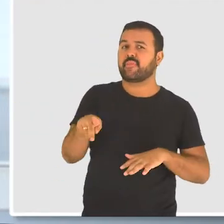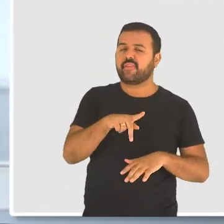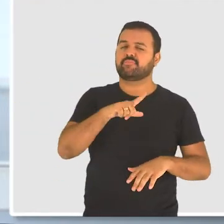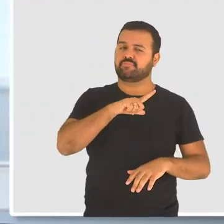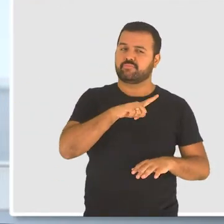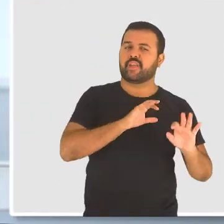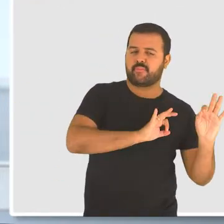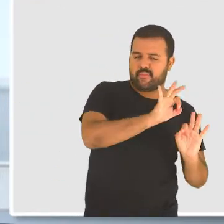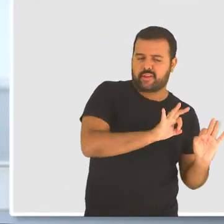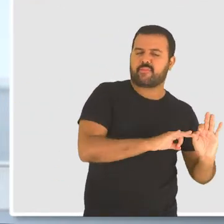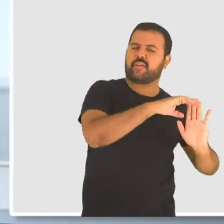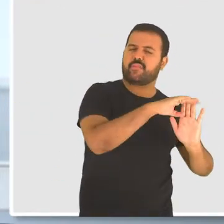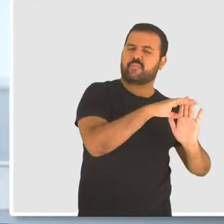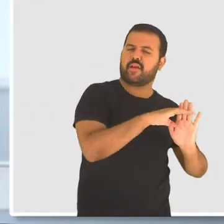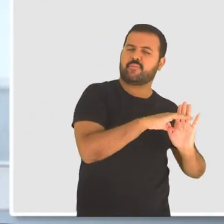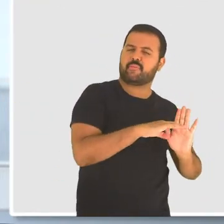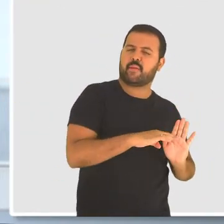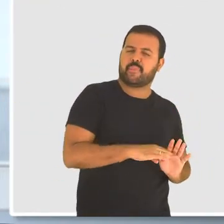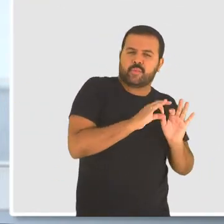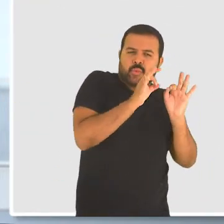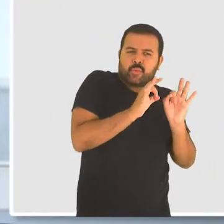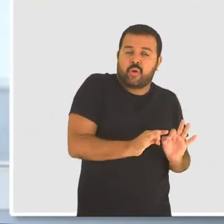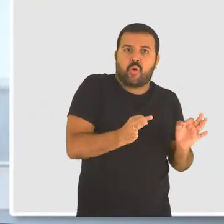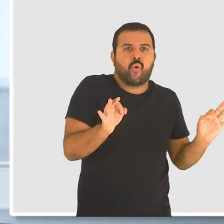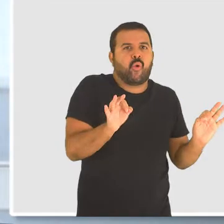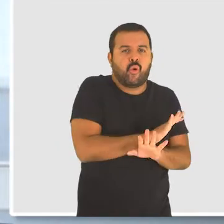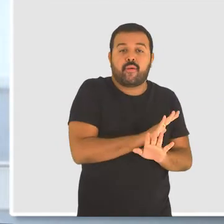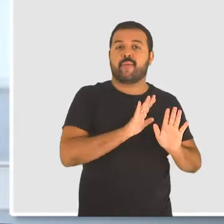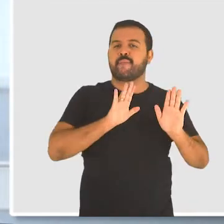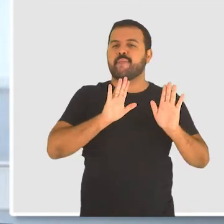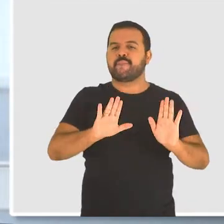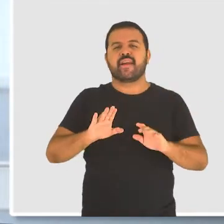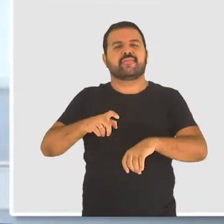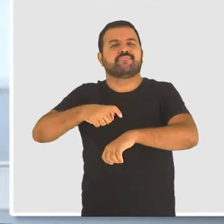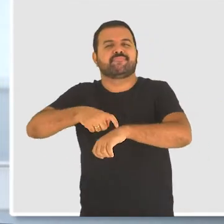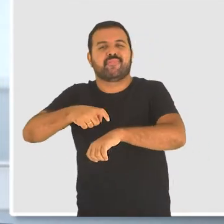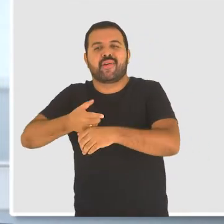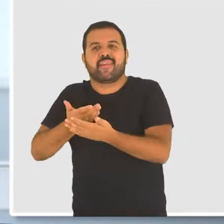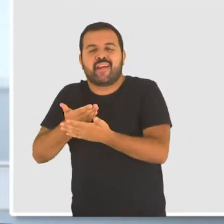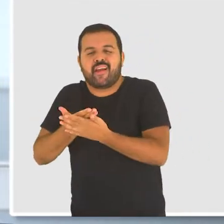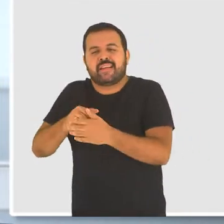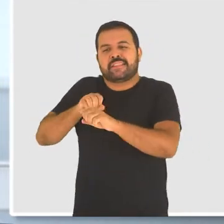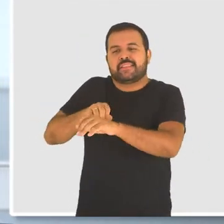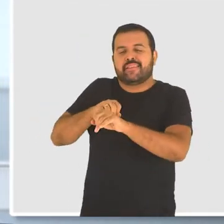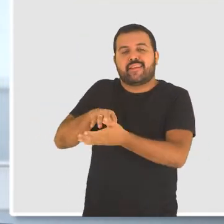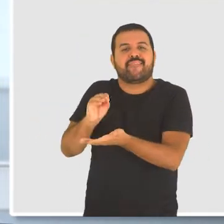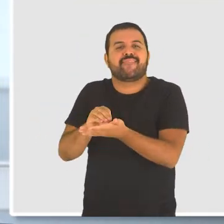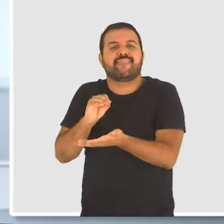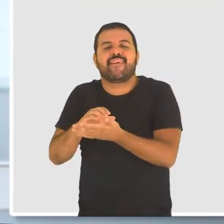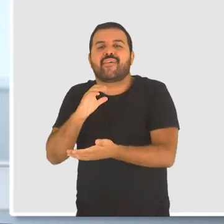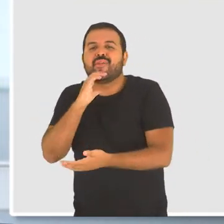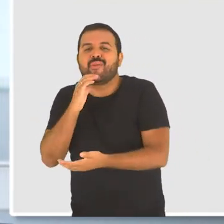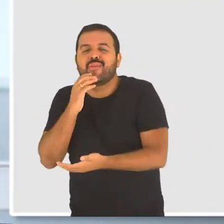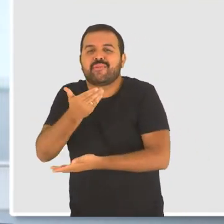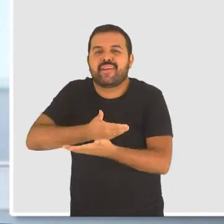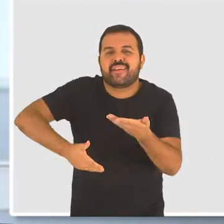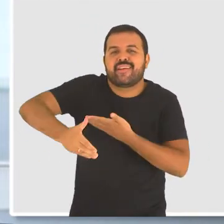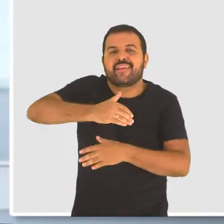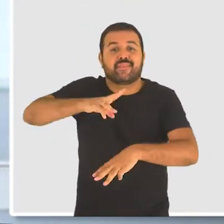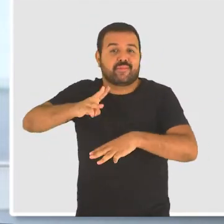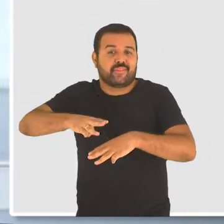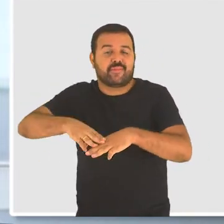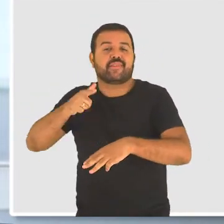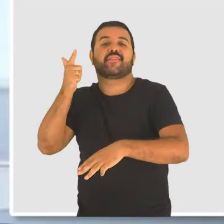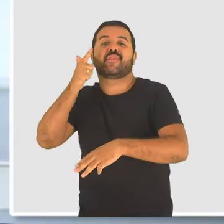porque pode ser que ele tenha uma boa compreensão, um bom planejamento, mas execute mal, ou que não domine